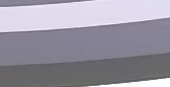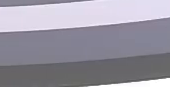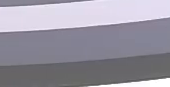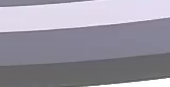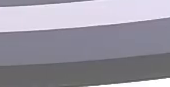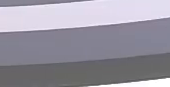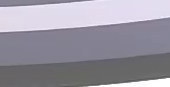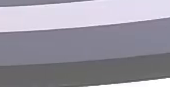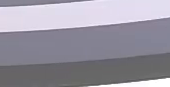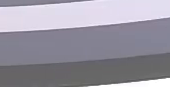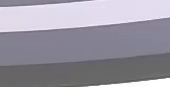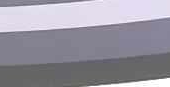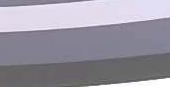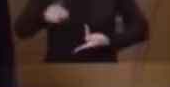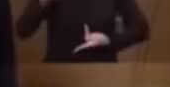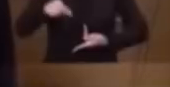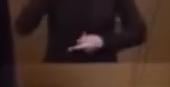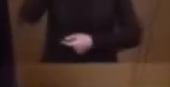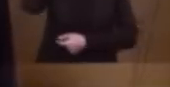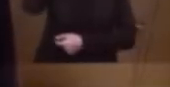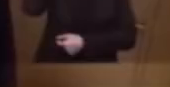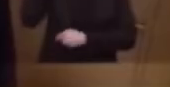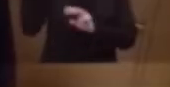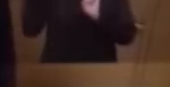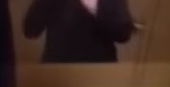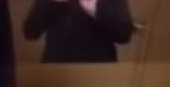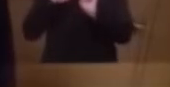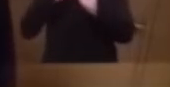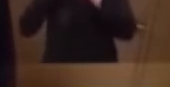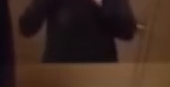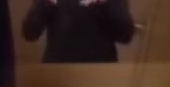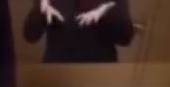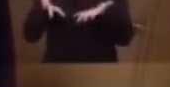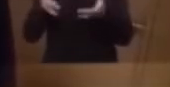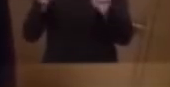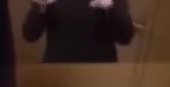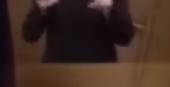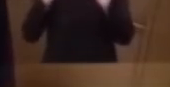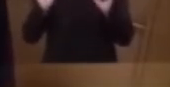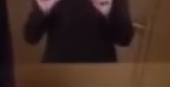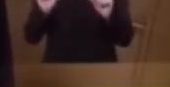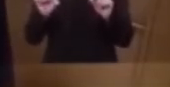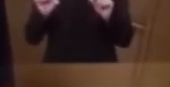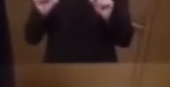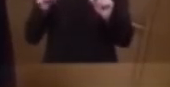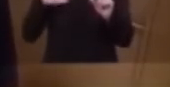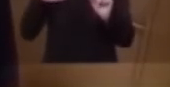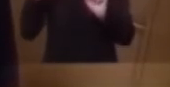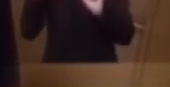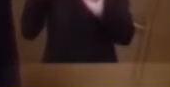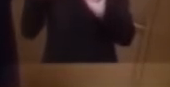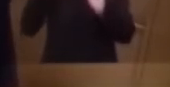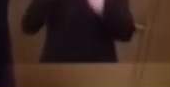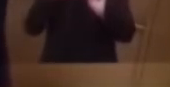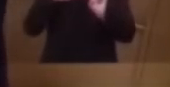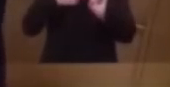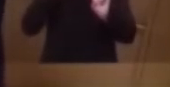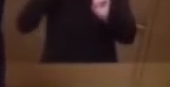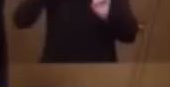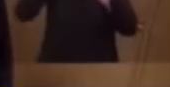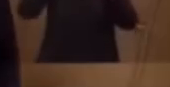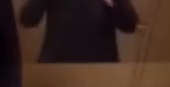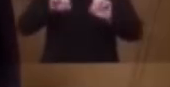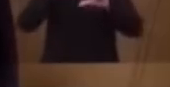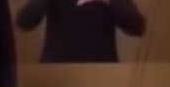tenho... Para muitos amigos meus e todos que eu conversei nos 2, 3 dias,